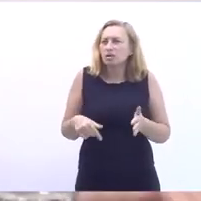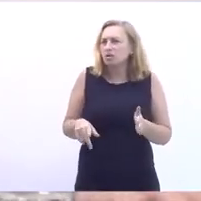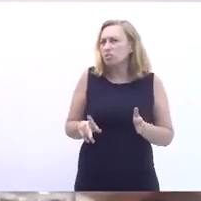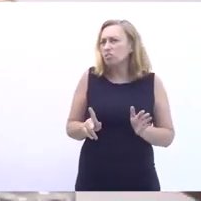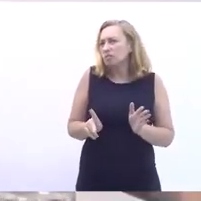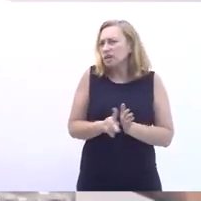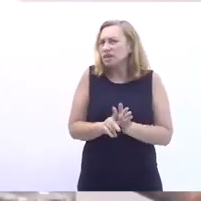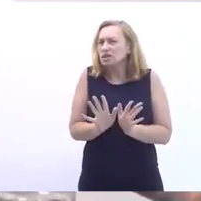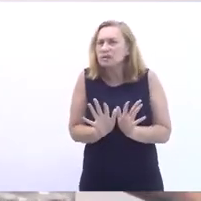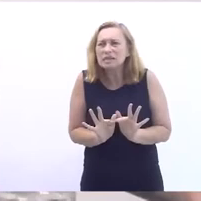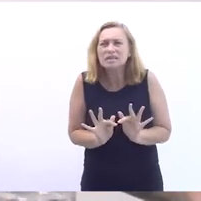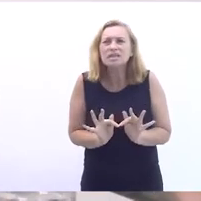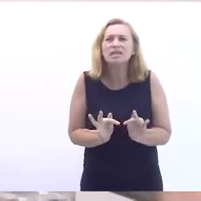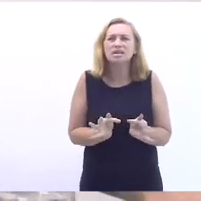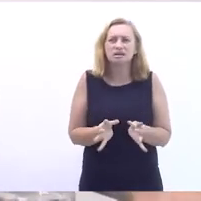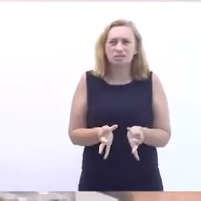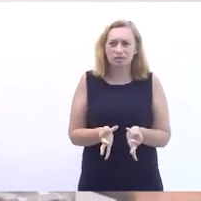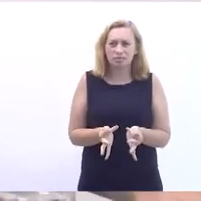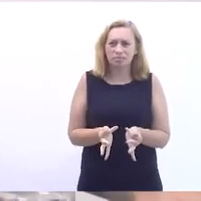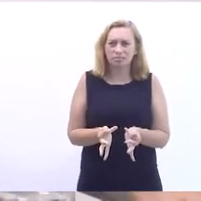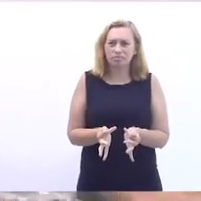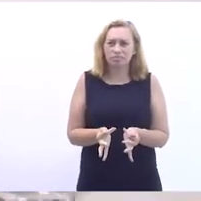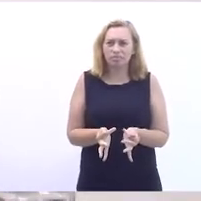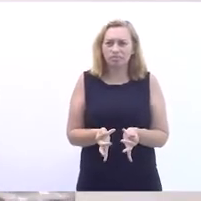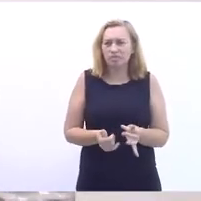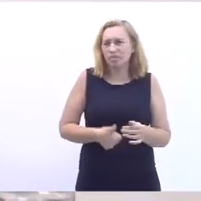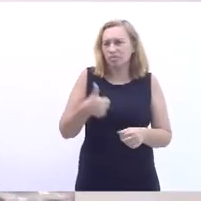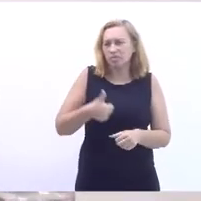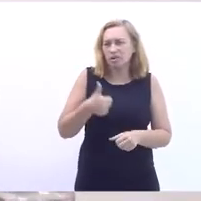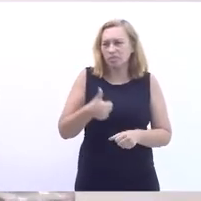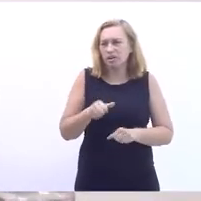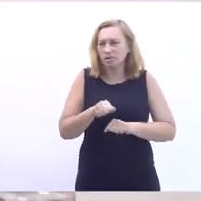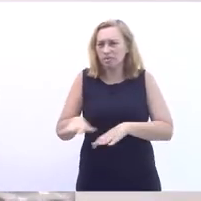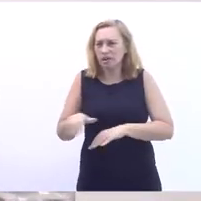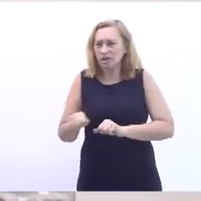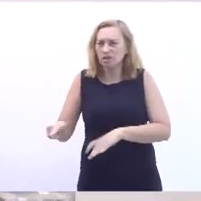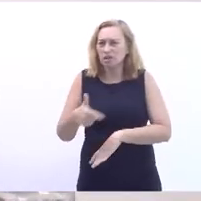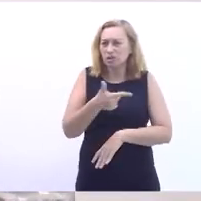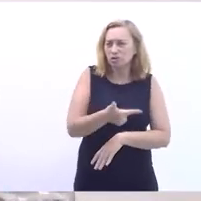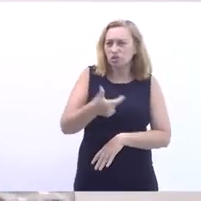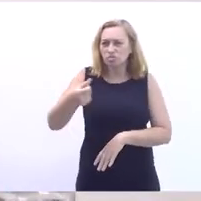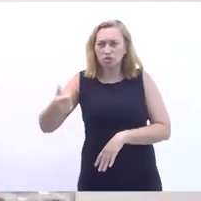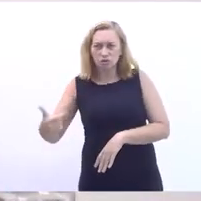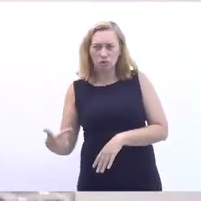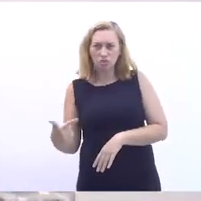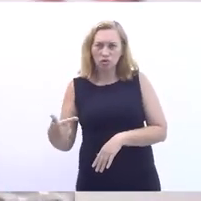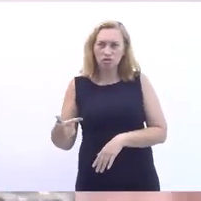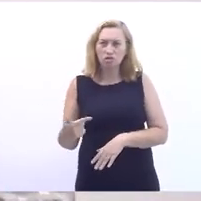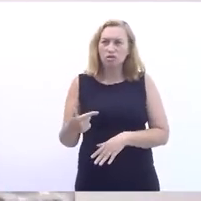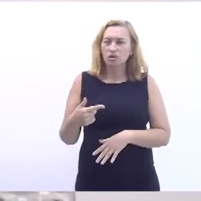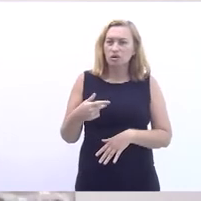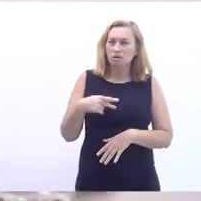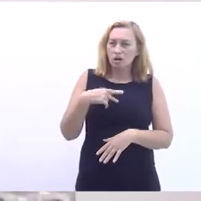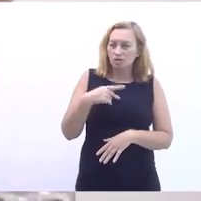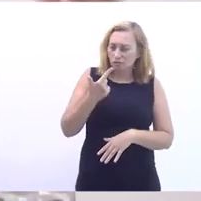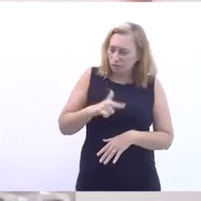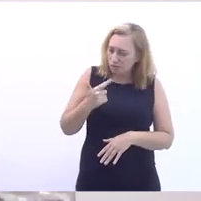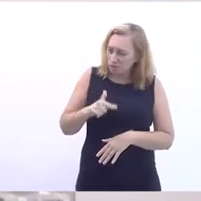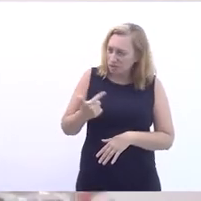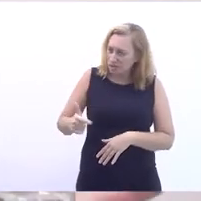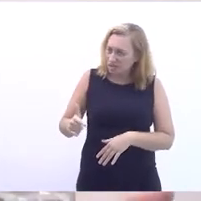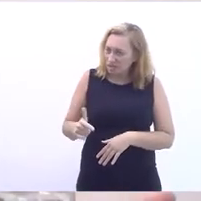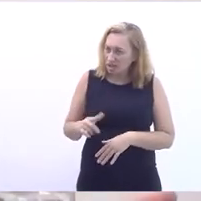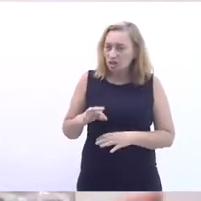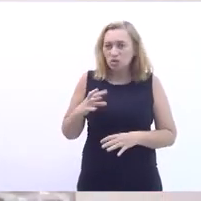Senior assim né pois estou aí já deixa a primeira marcha em 2002 é participando vou tentar não repetir muita